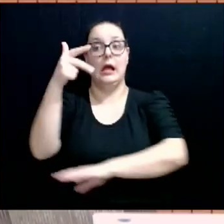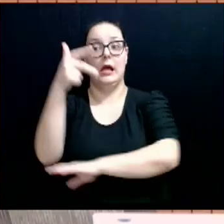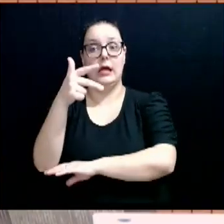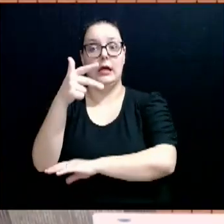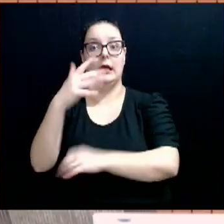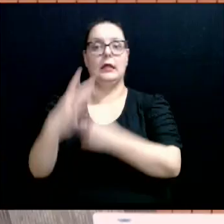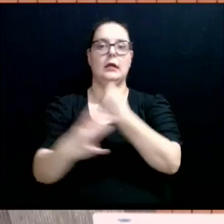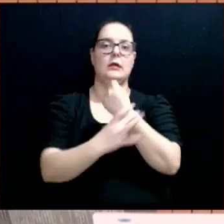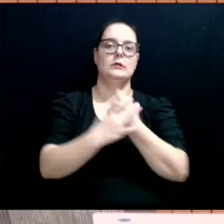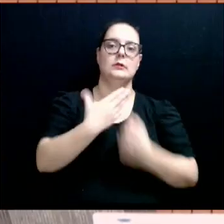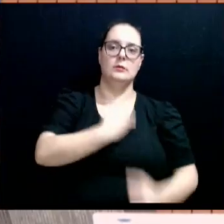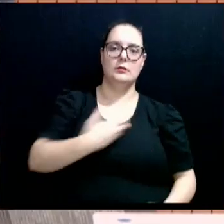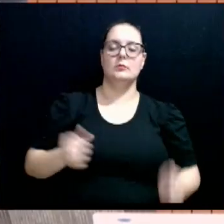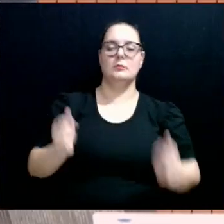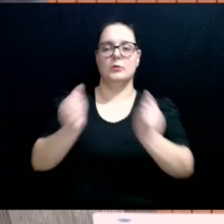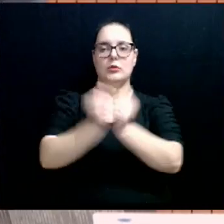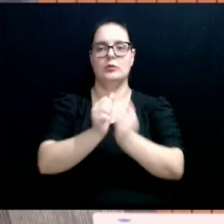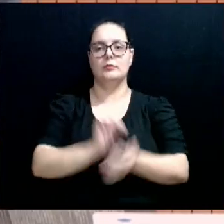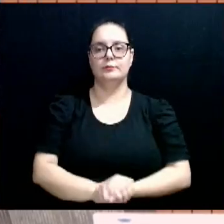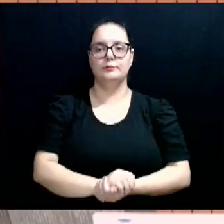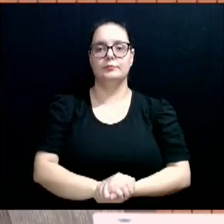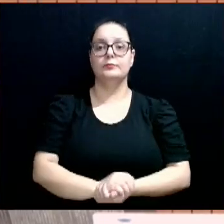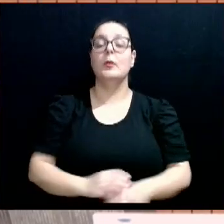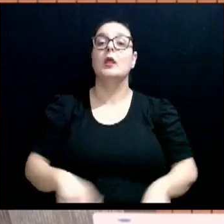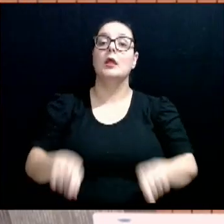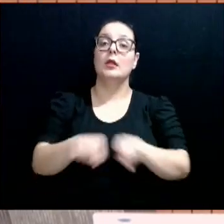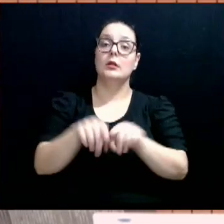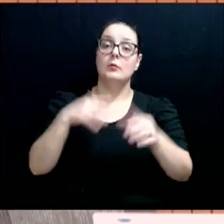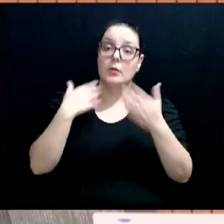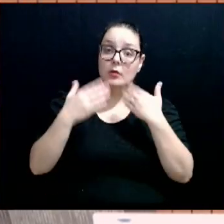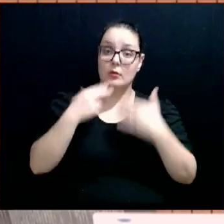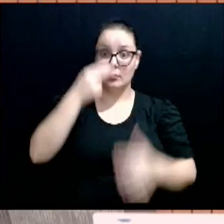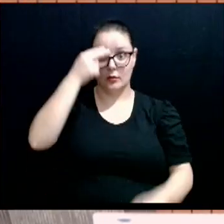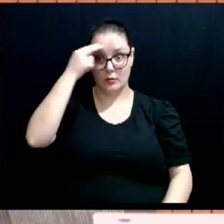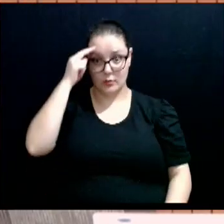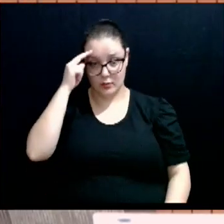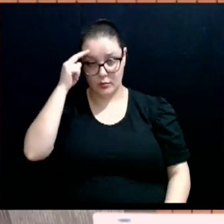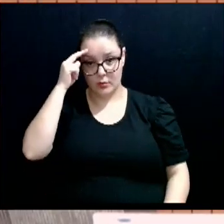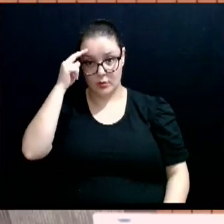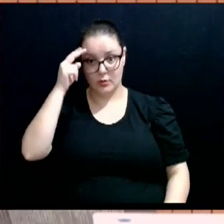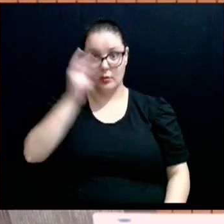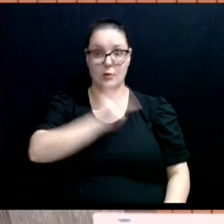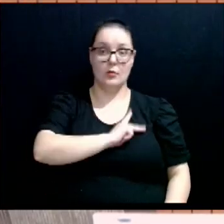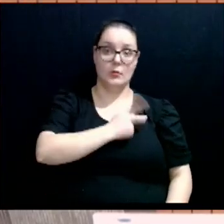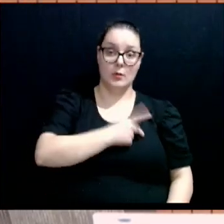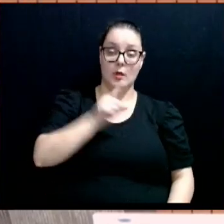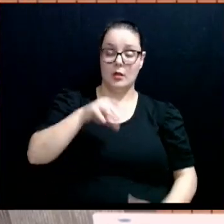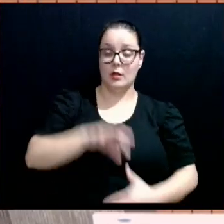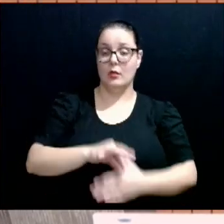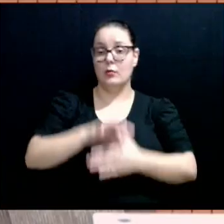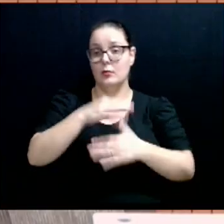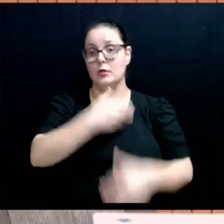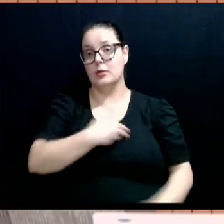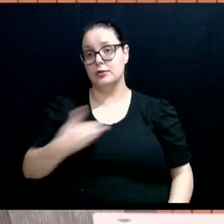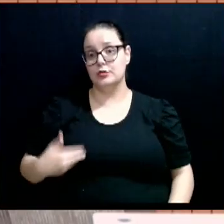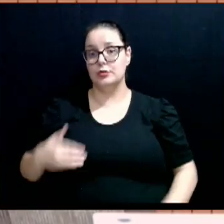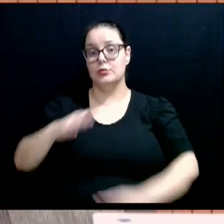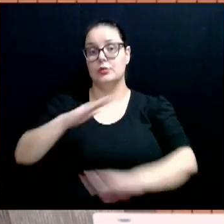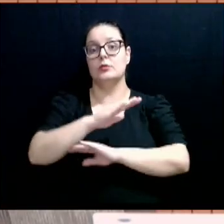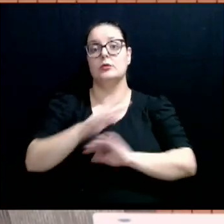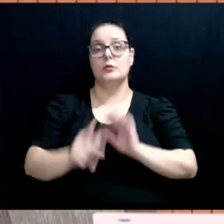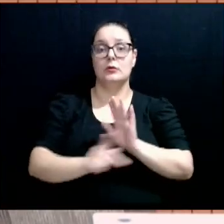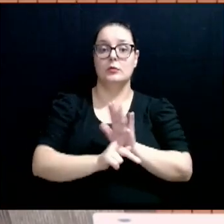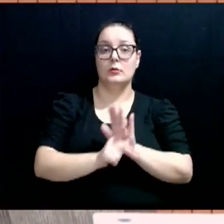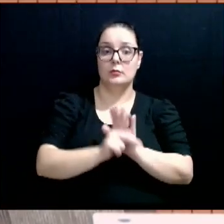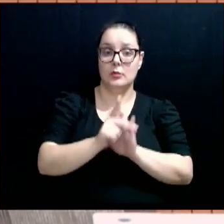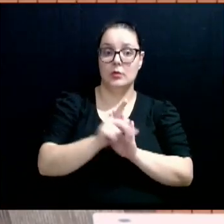pública. Bom, também conversei, Gabriel Castro, com o Paulo Haddad, que é o líder de governo na Câmara, sobre um projeto de